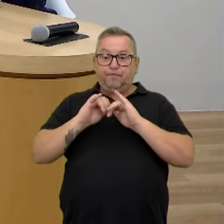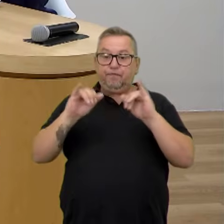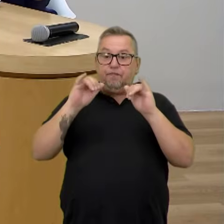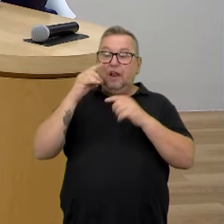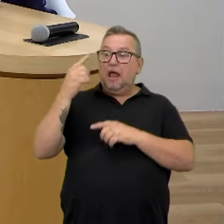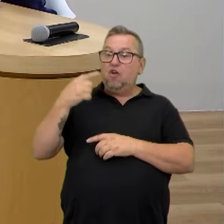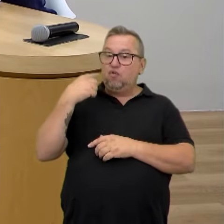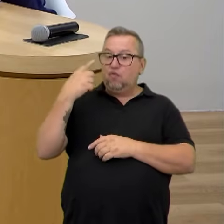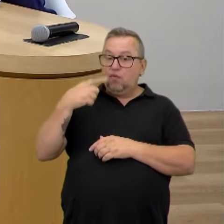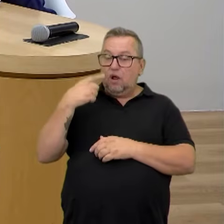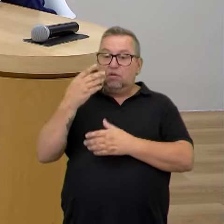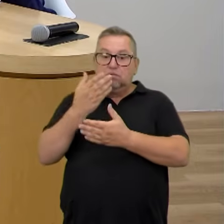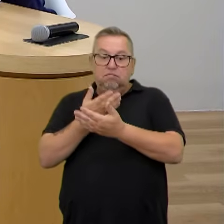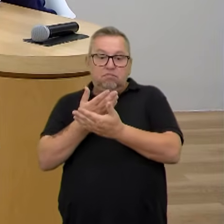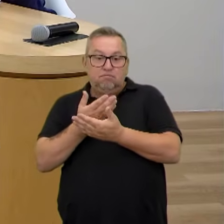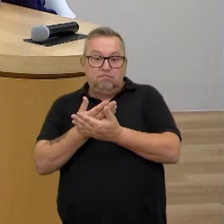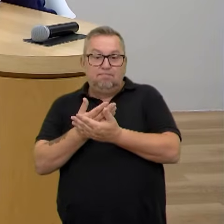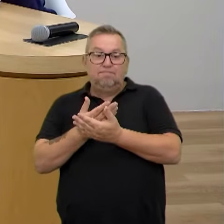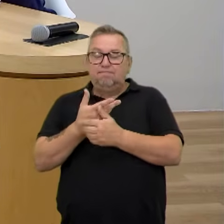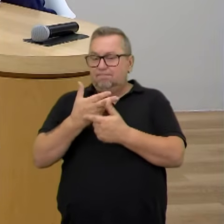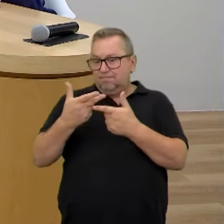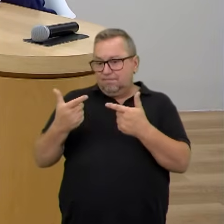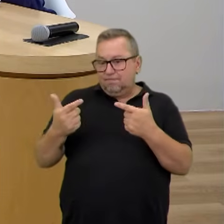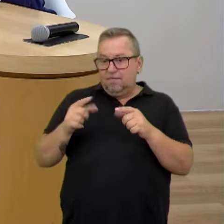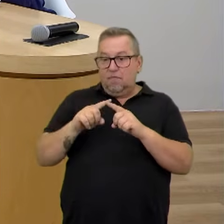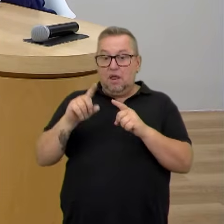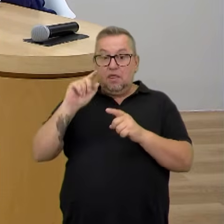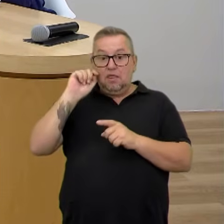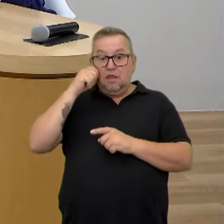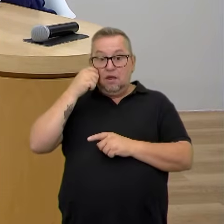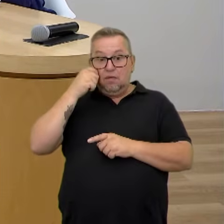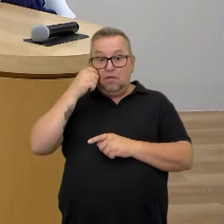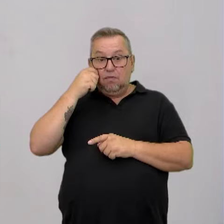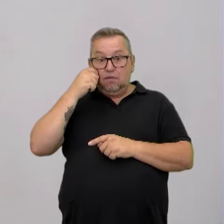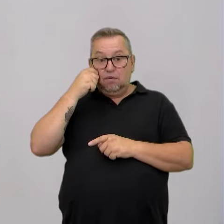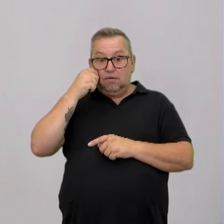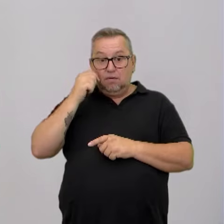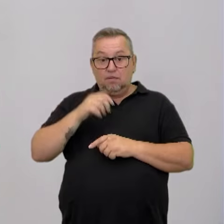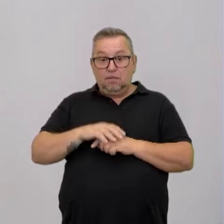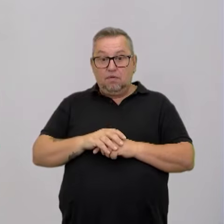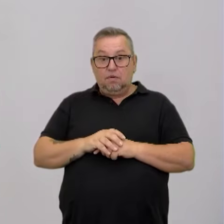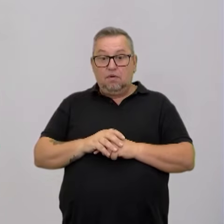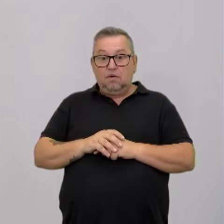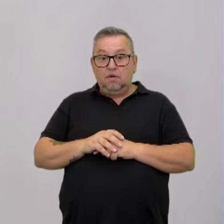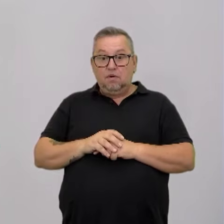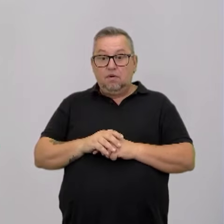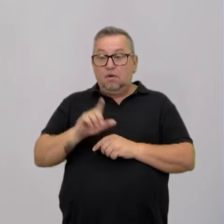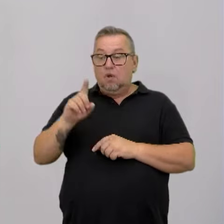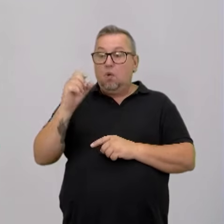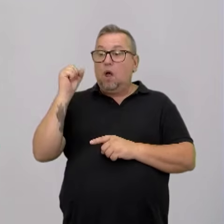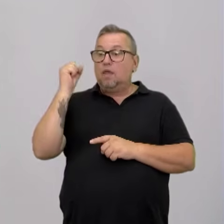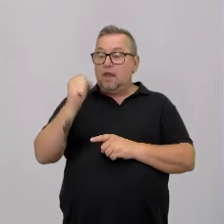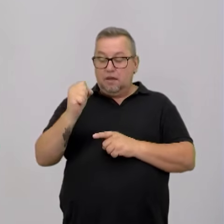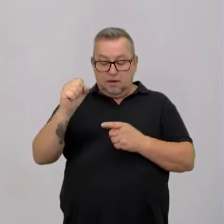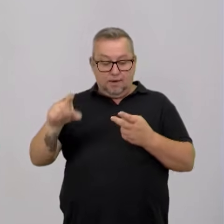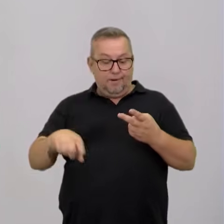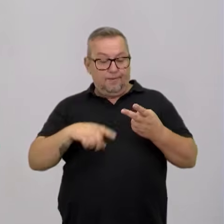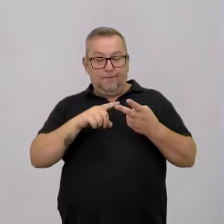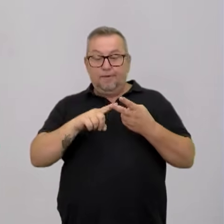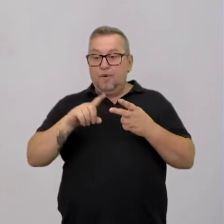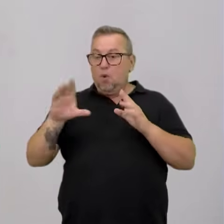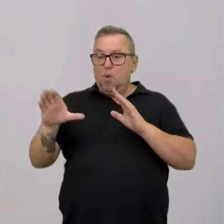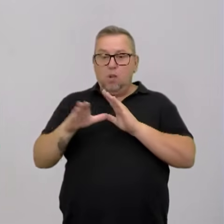que fez tal Estudante. crime. Estudante. Quando a gente tem o negro, geralmente é o assassino,